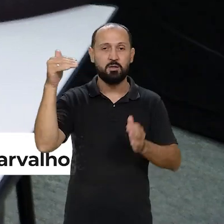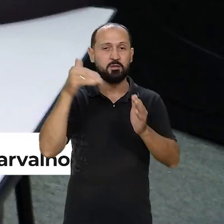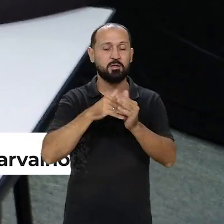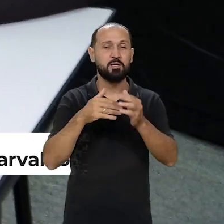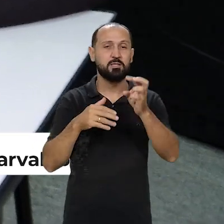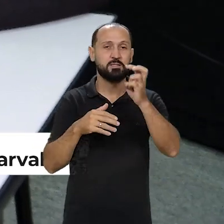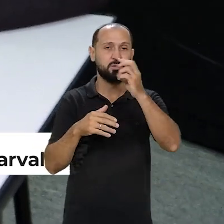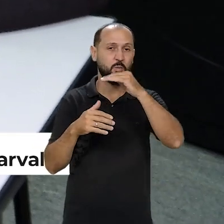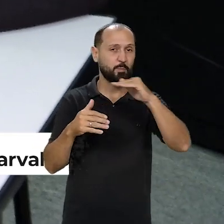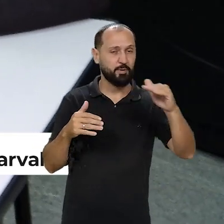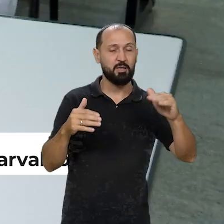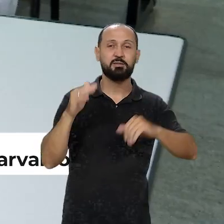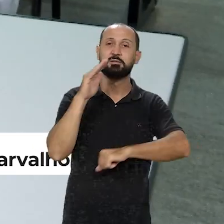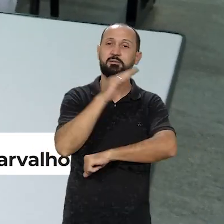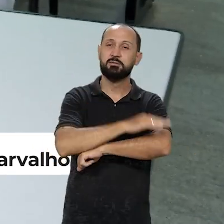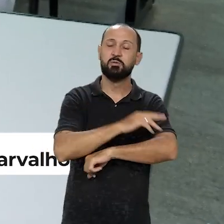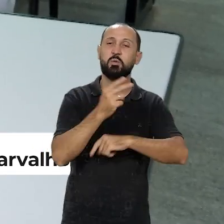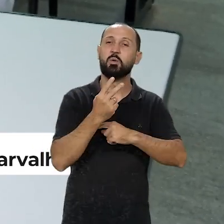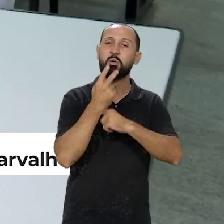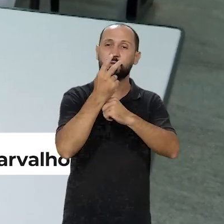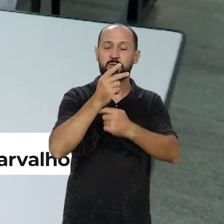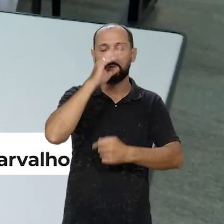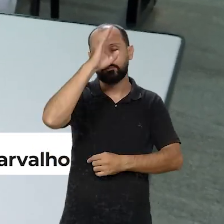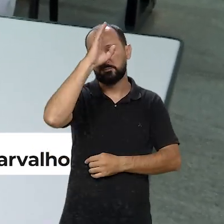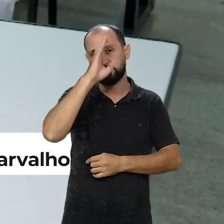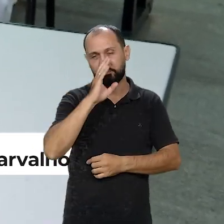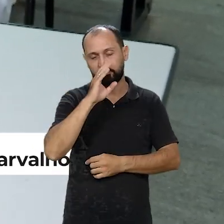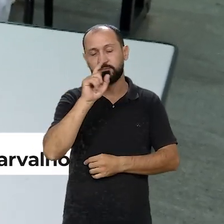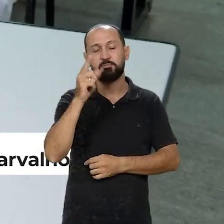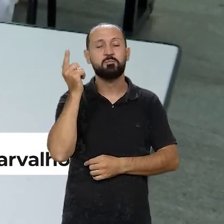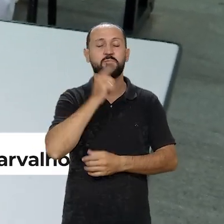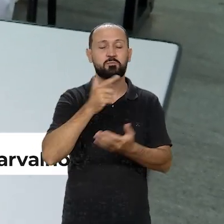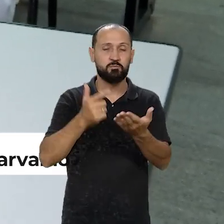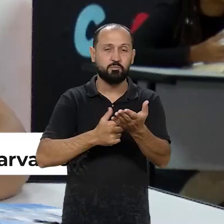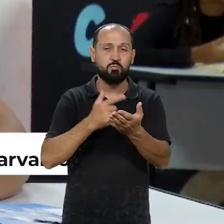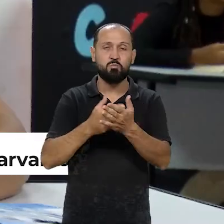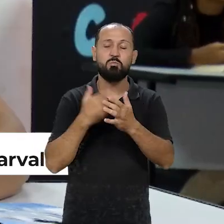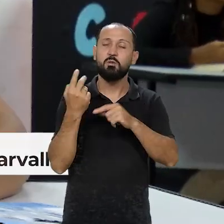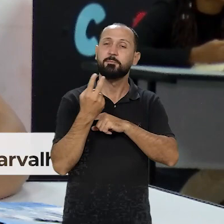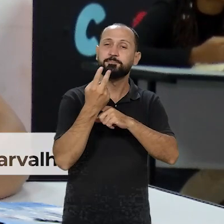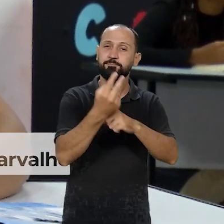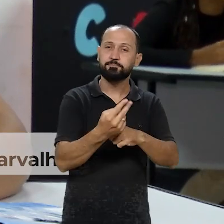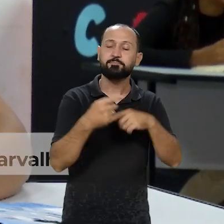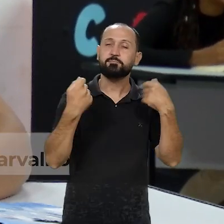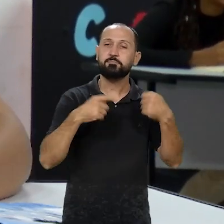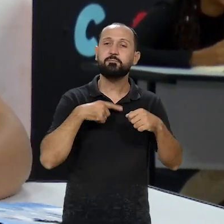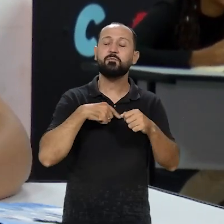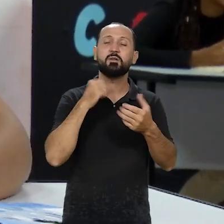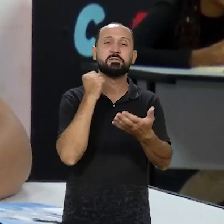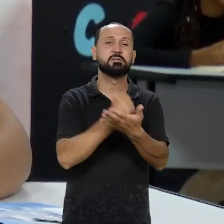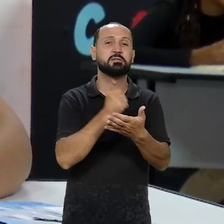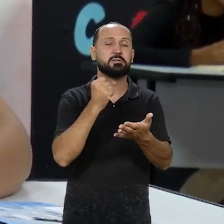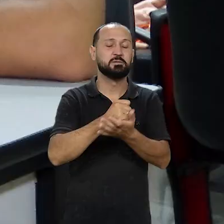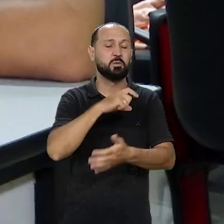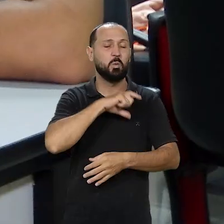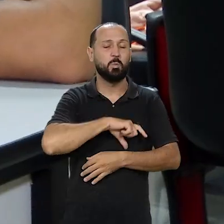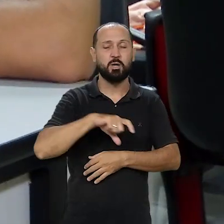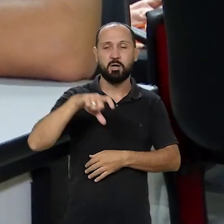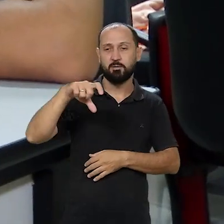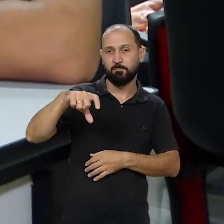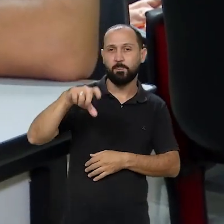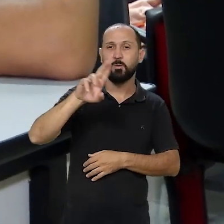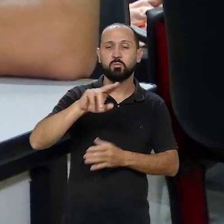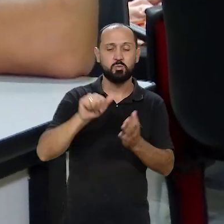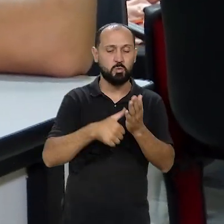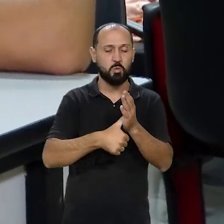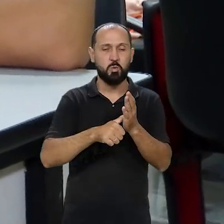da manhã às 5h30 da tarde. Os empréstimos são gratuitos e para pegar um livro emprestado, você precisa fazer a